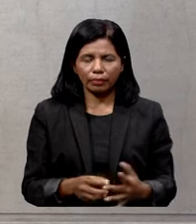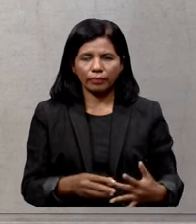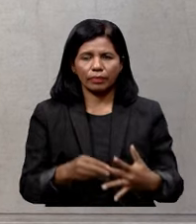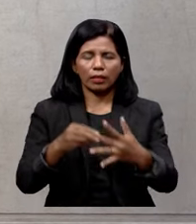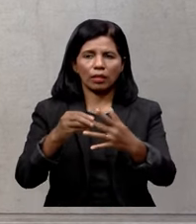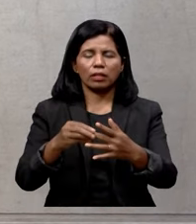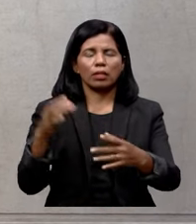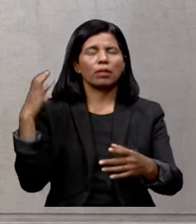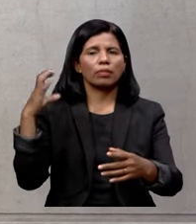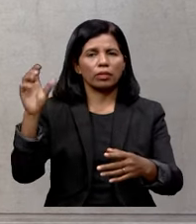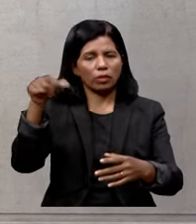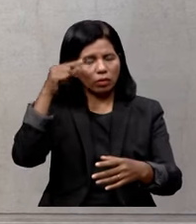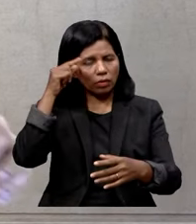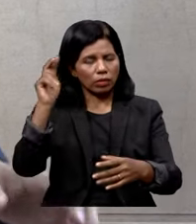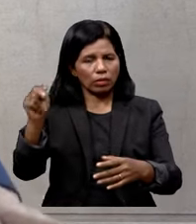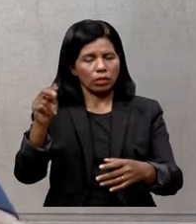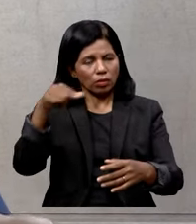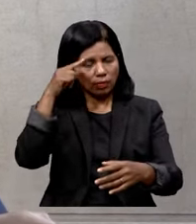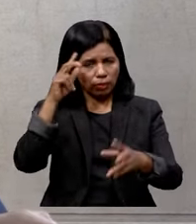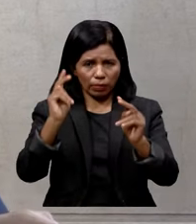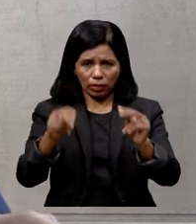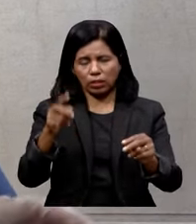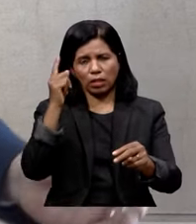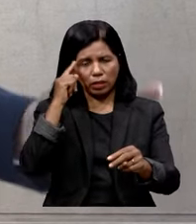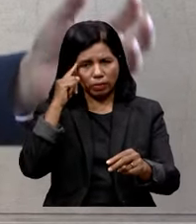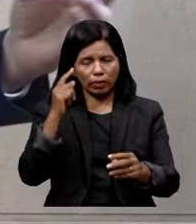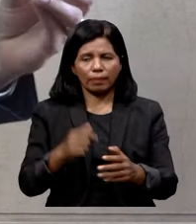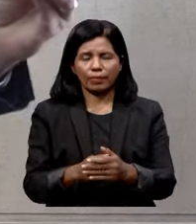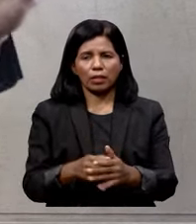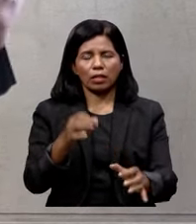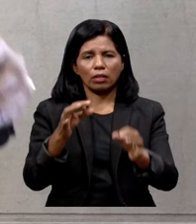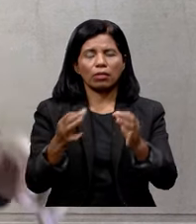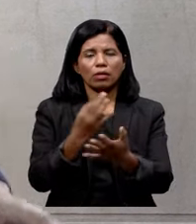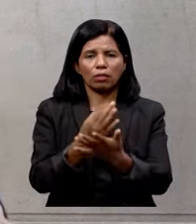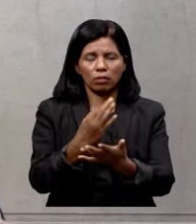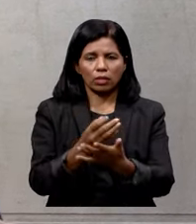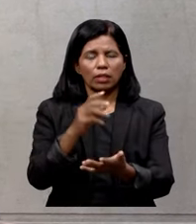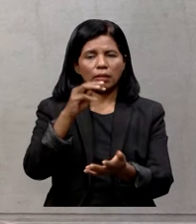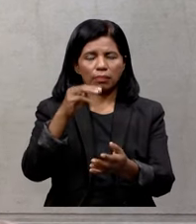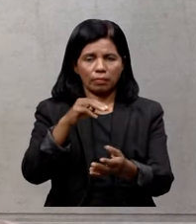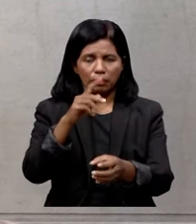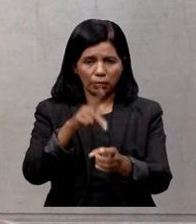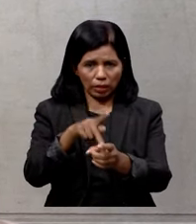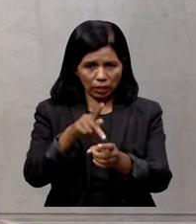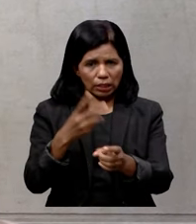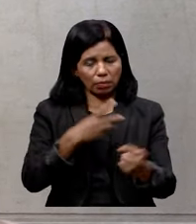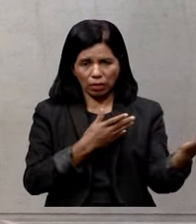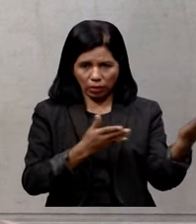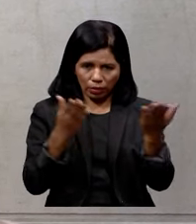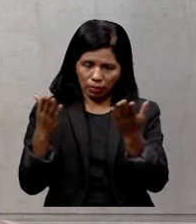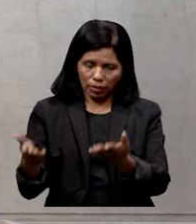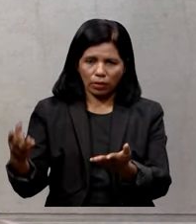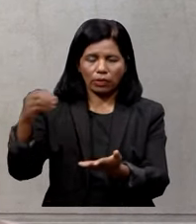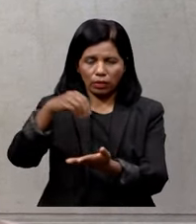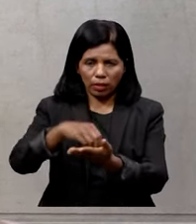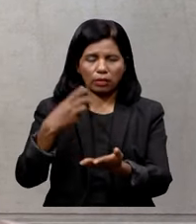ne competência governo ne mas governo precisa anoin será que osan ye fundo minarai ne ita bele dada balun mai ho di investe ye ita